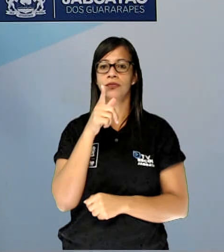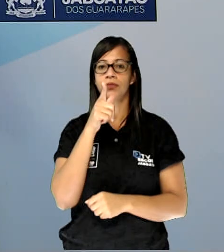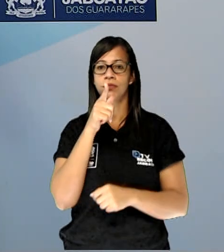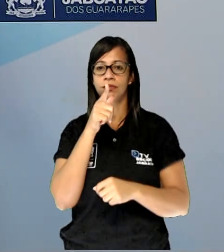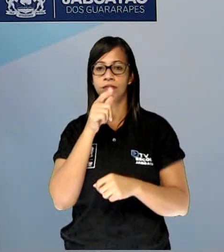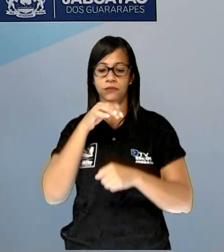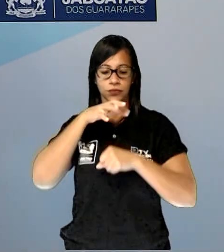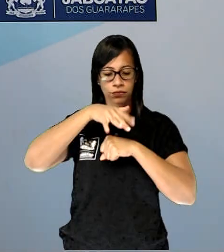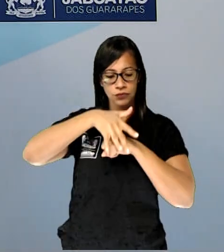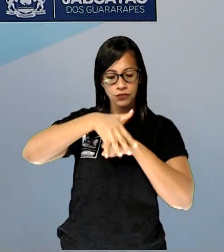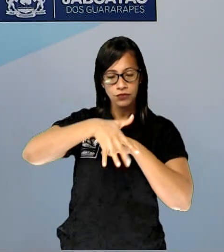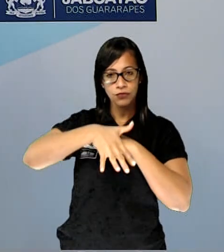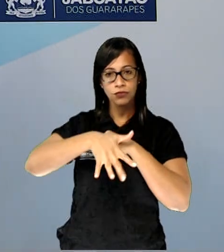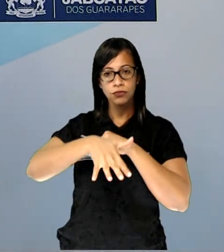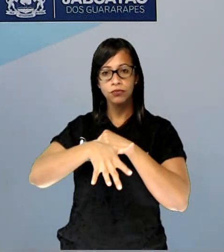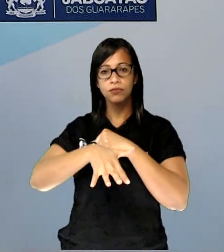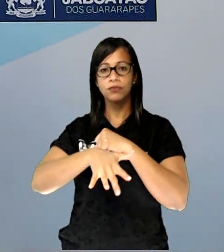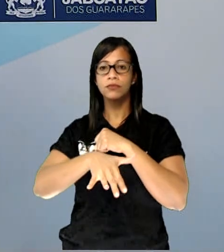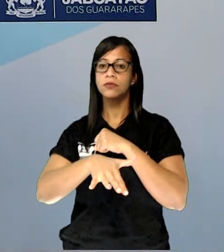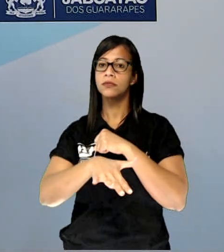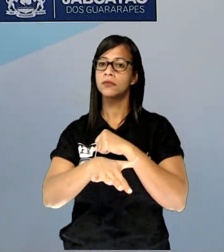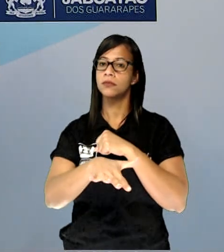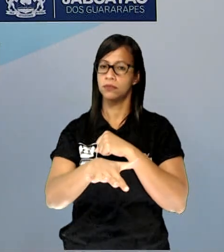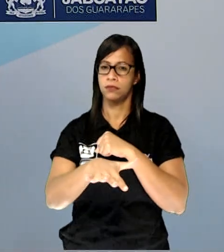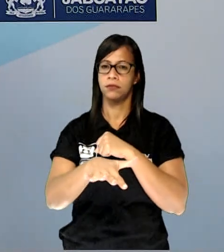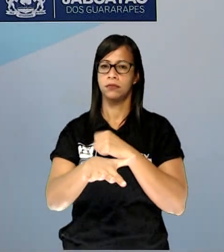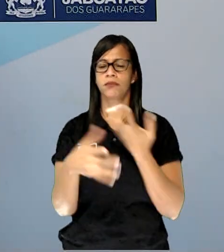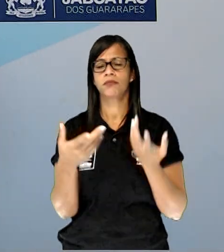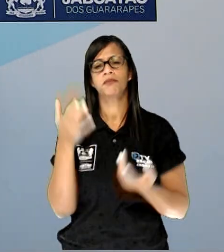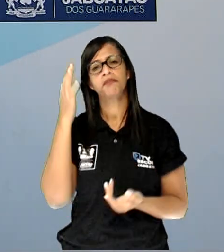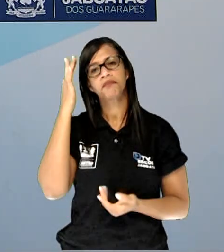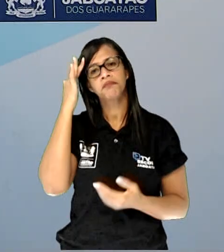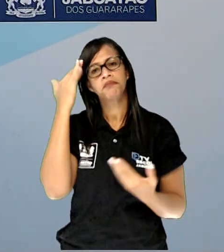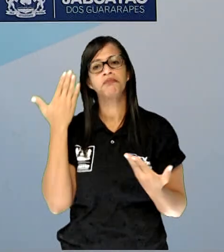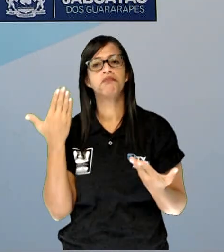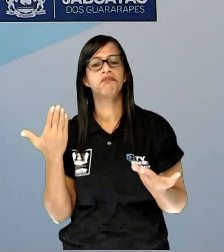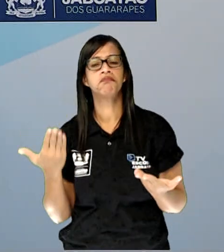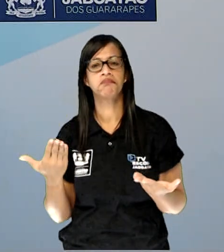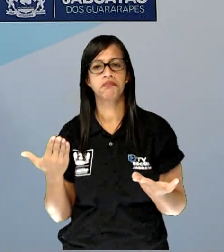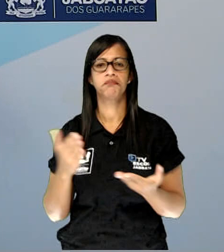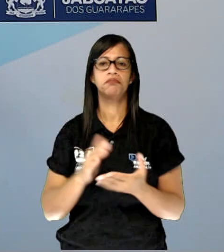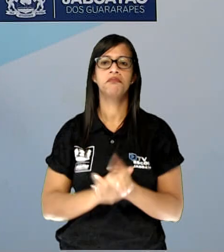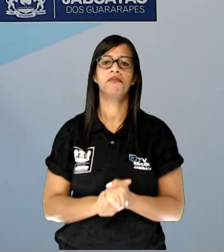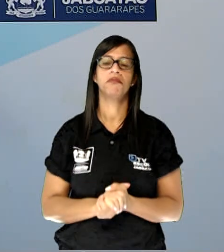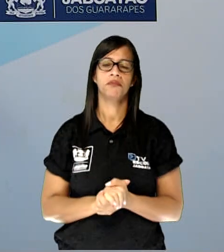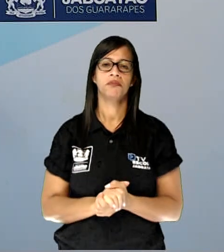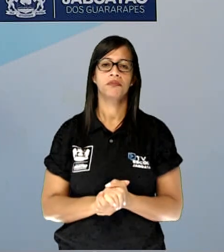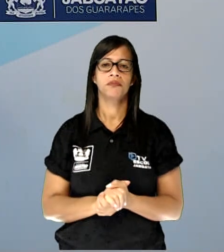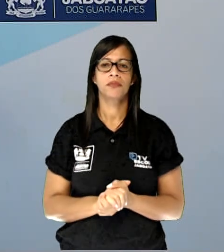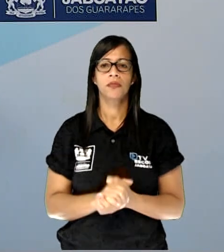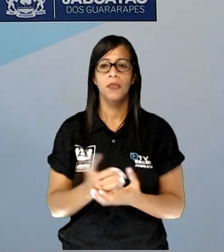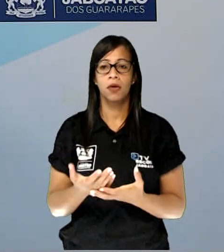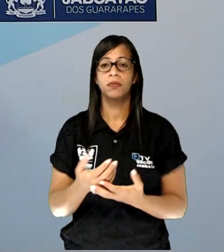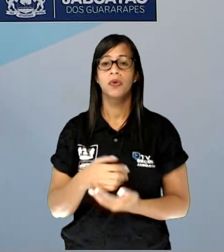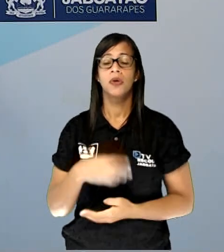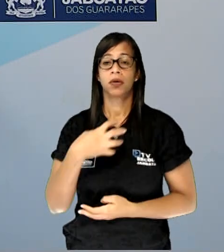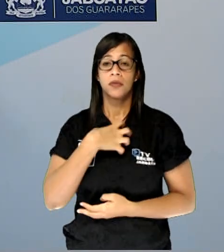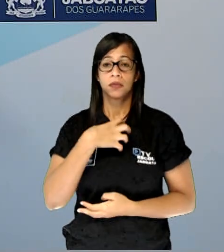você colocar ali para dormir. É um som harmonioso, ele traz uma certa calmaria,